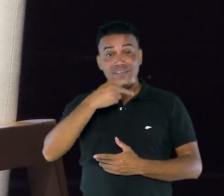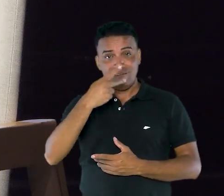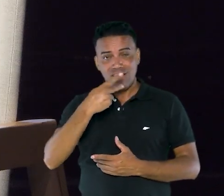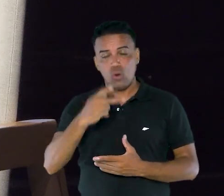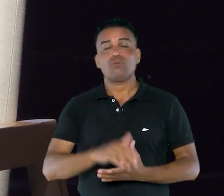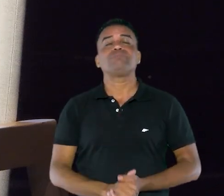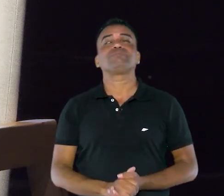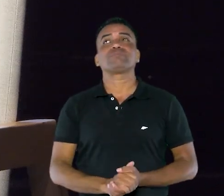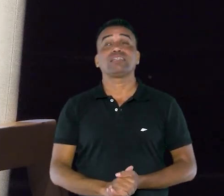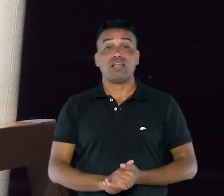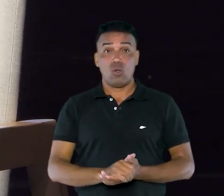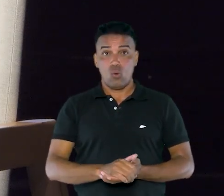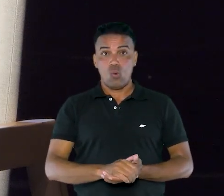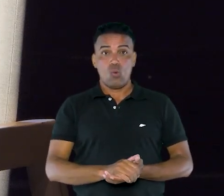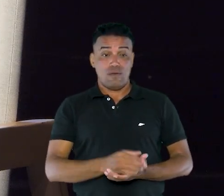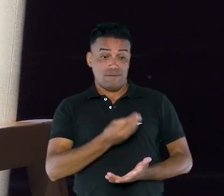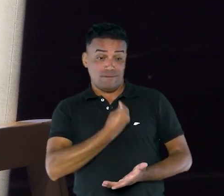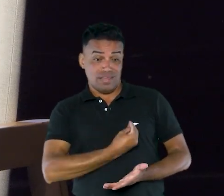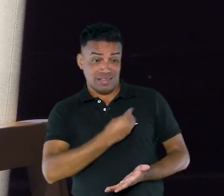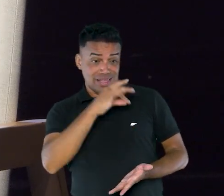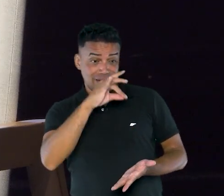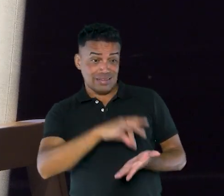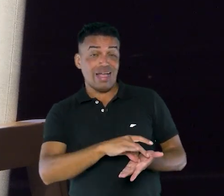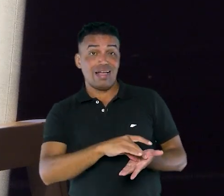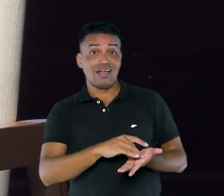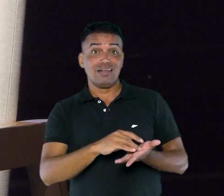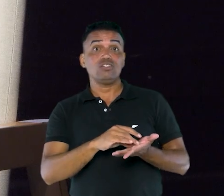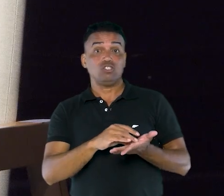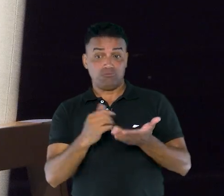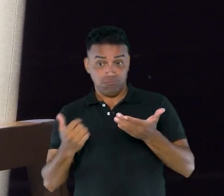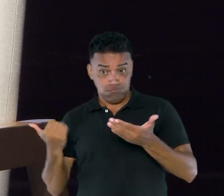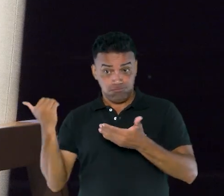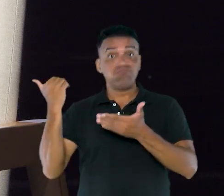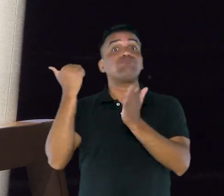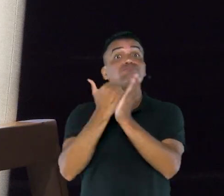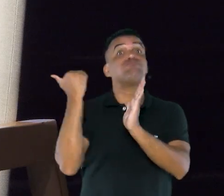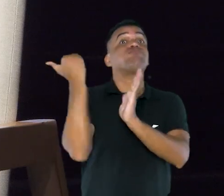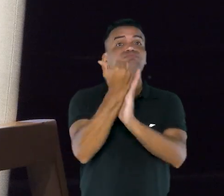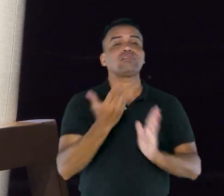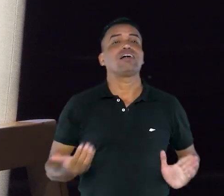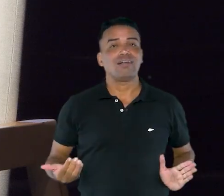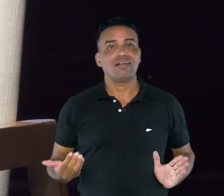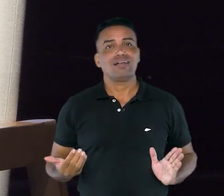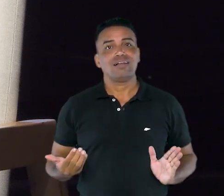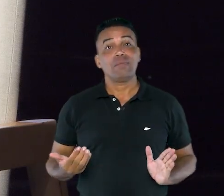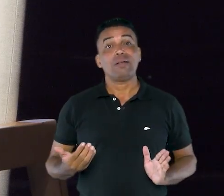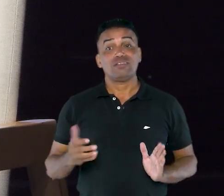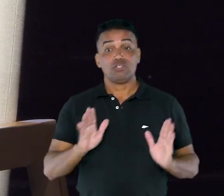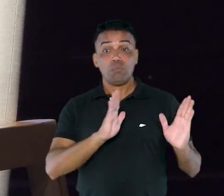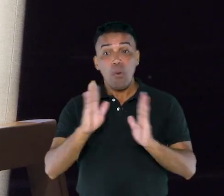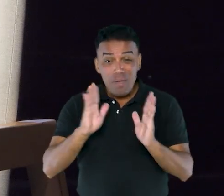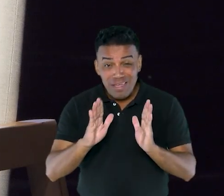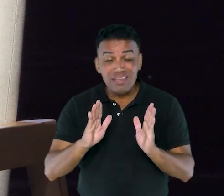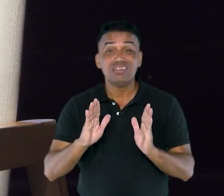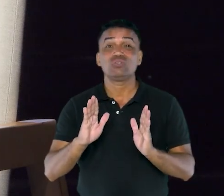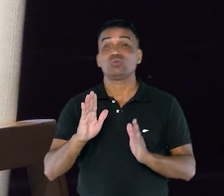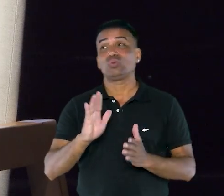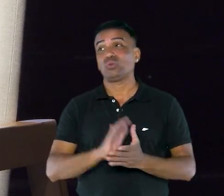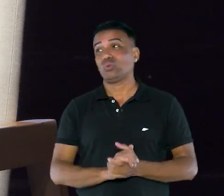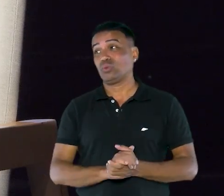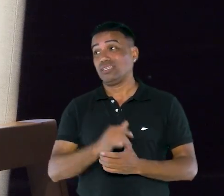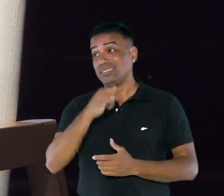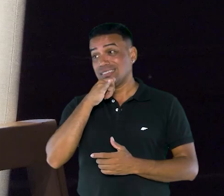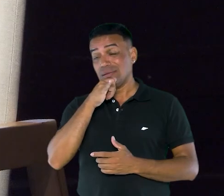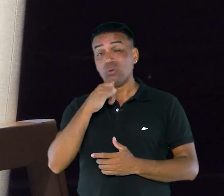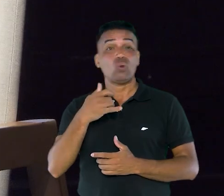a realidade se impõe, eu acho que a gente está numa situação que talvez ela tarde mais ainda